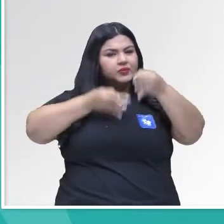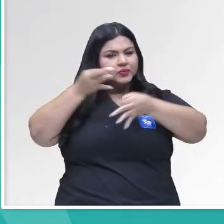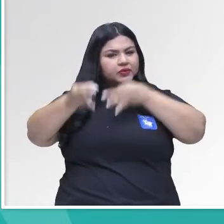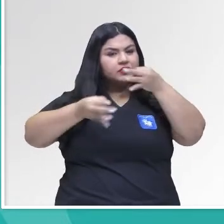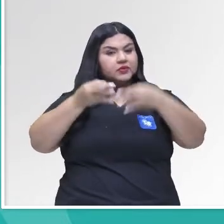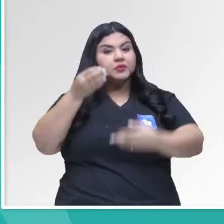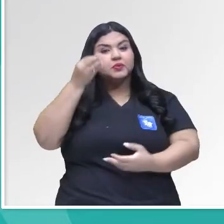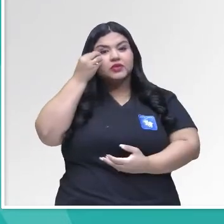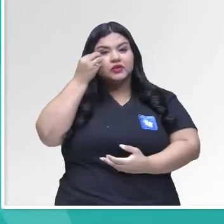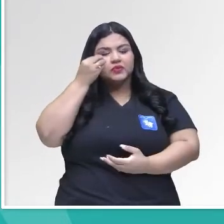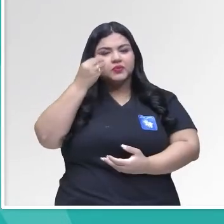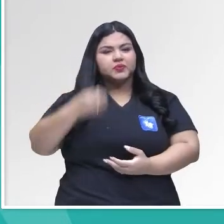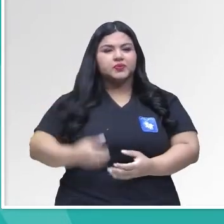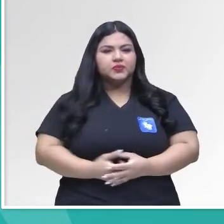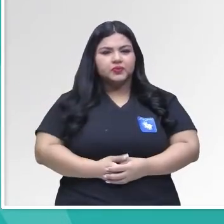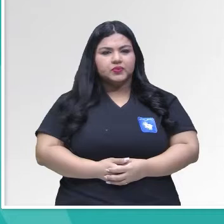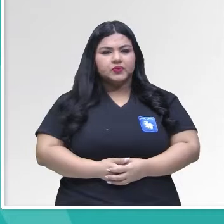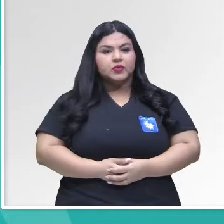observa.